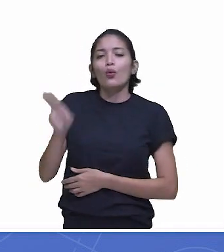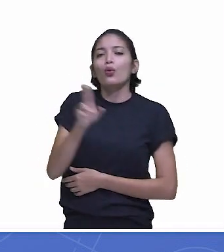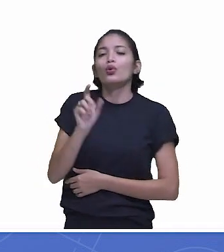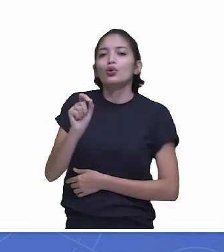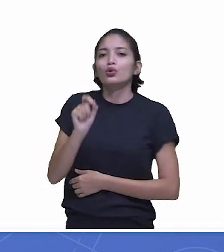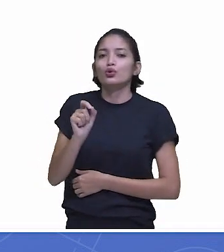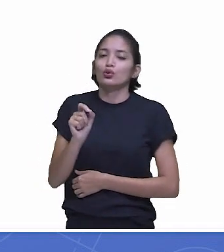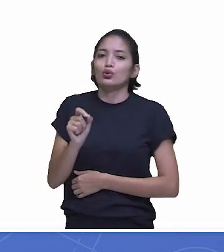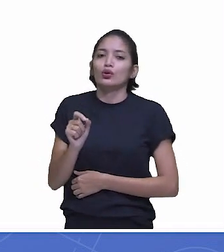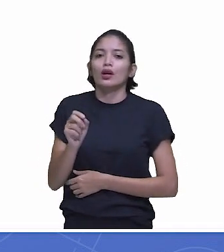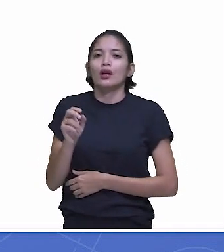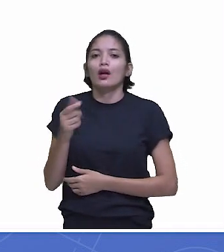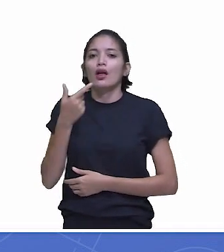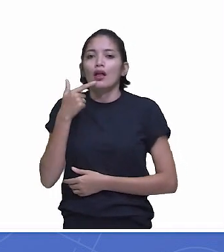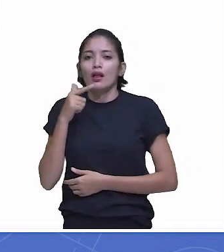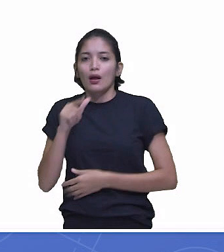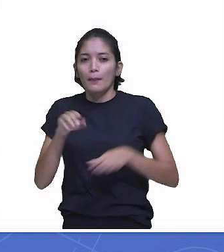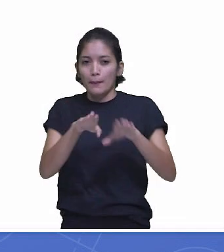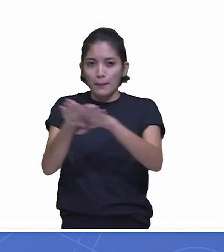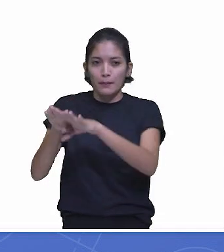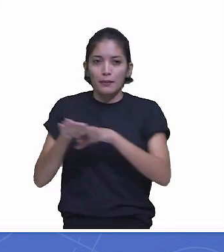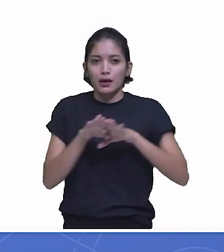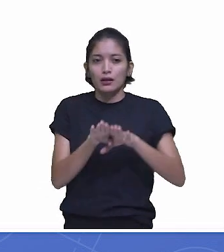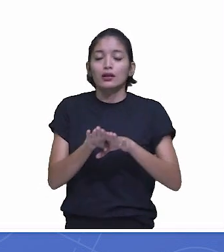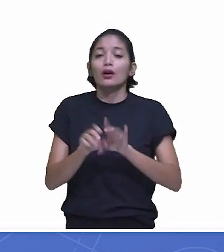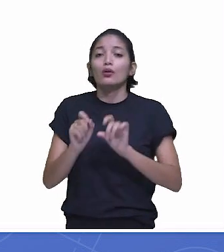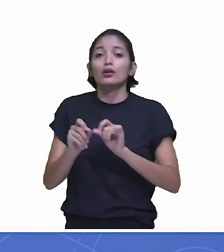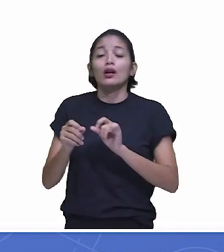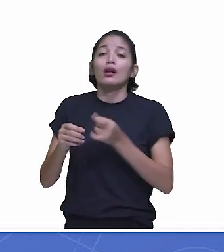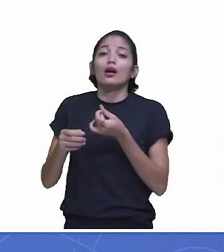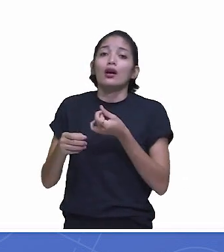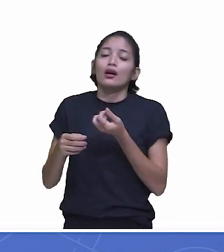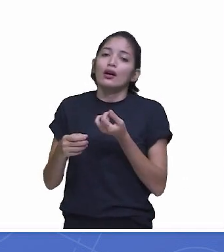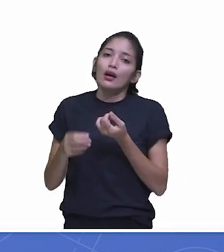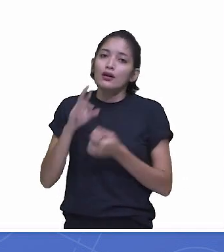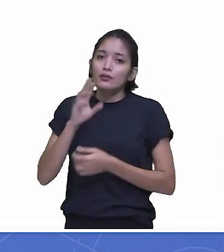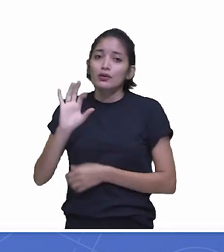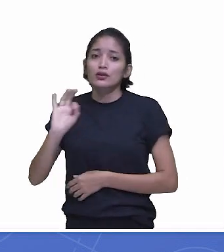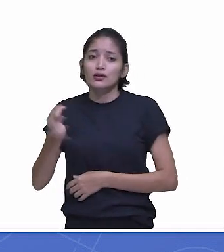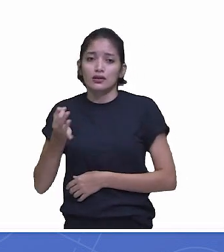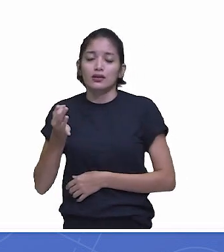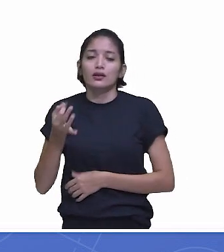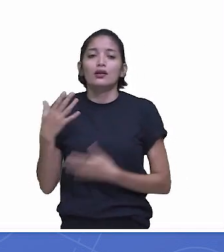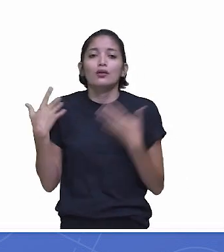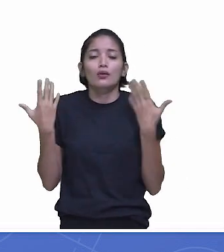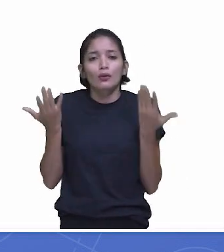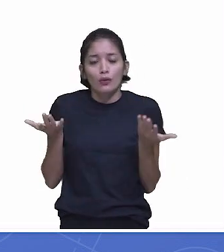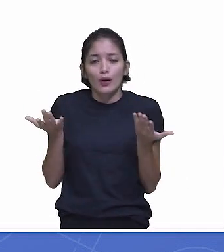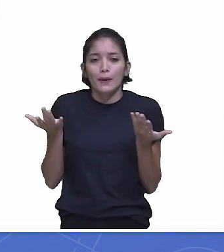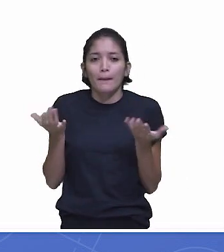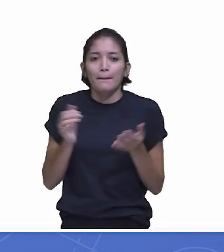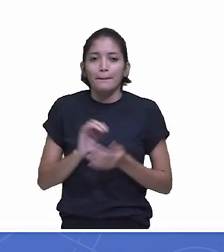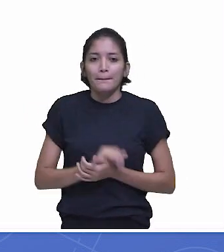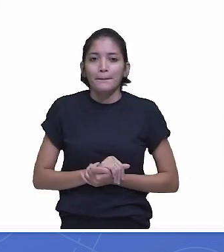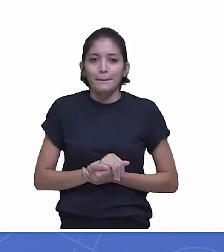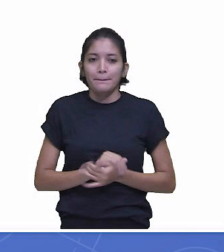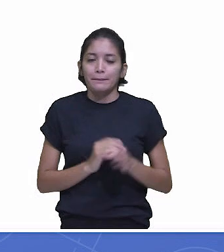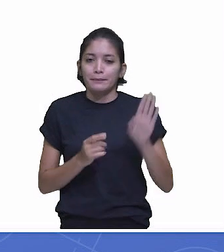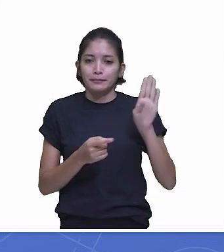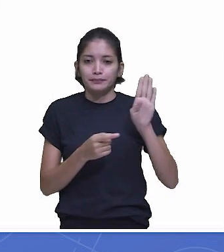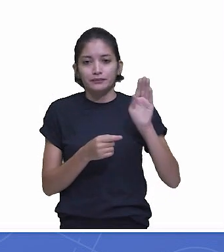padrão, linguagem formal, justifica-se pela, como vocês bem afirmaram, letra